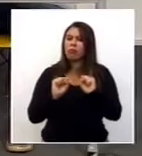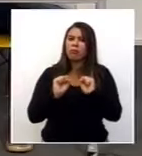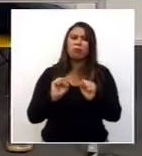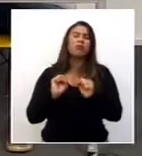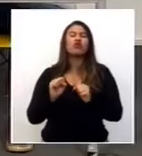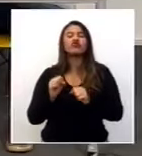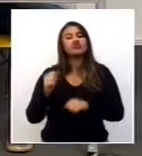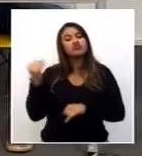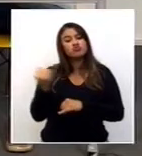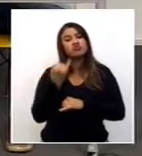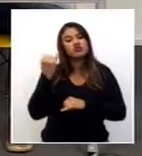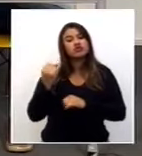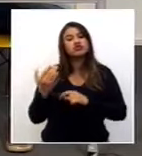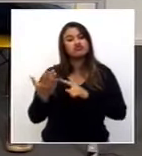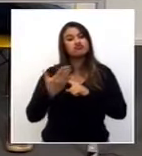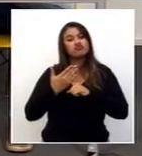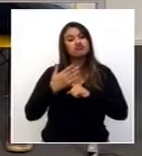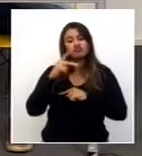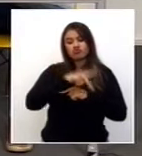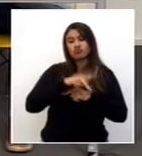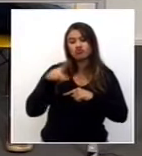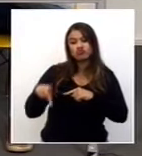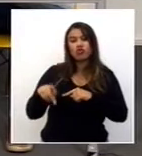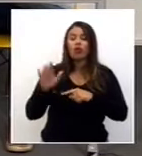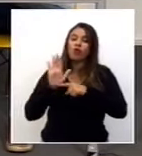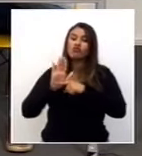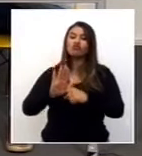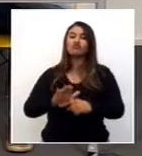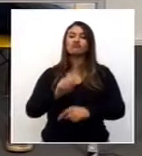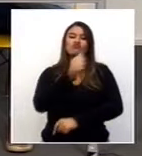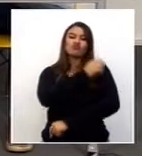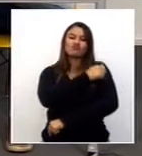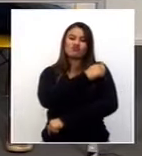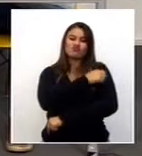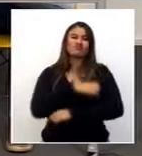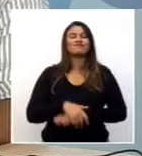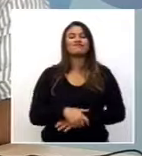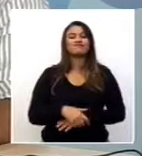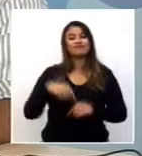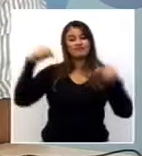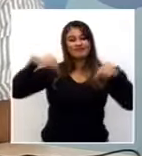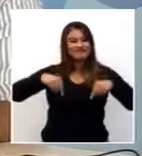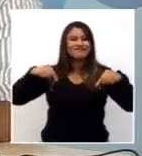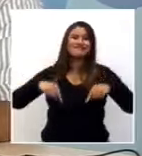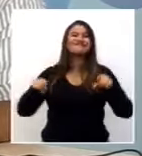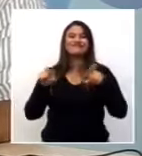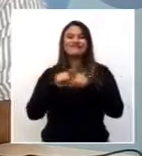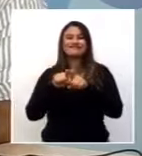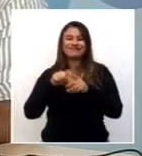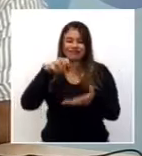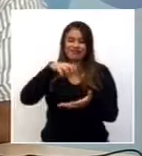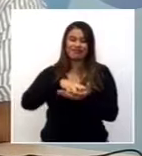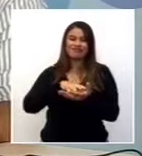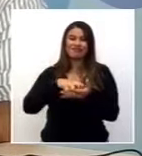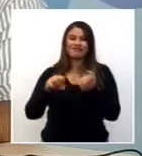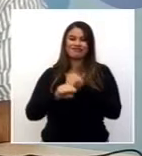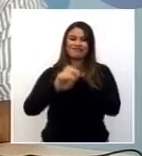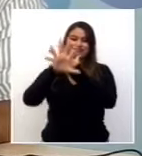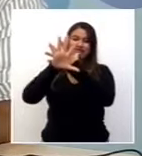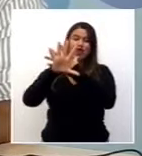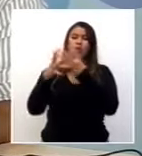também para esse lado para o professor. Essas aulas aqui do Centro de Mídias, né? Sim. Os alunos estão acompanhando, a